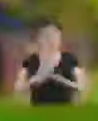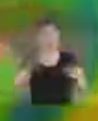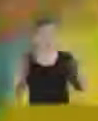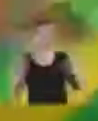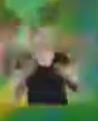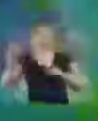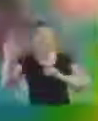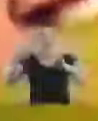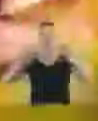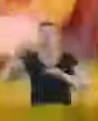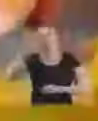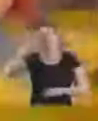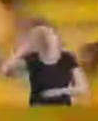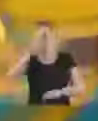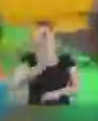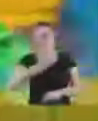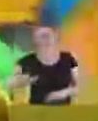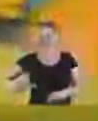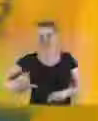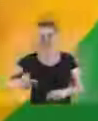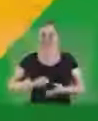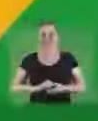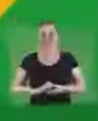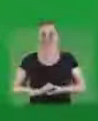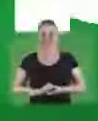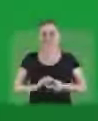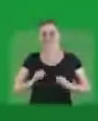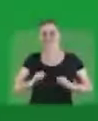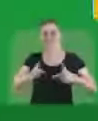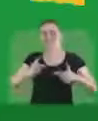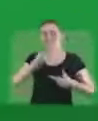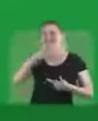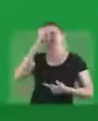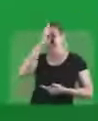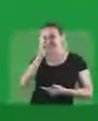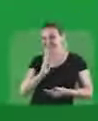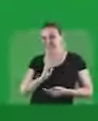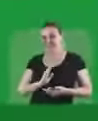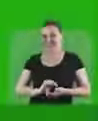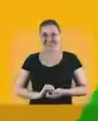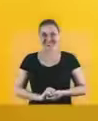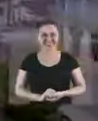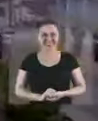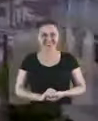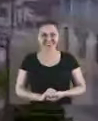Começa agora o programa Bolsonaro Presidente, pelo bem do Brasil.